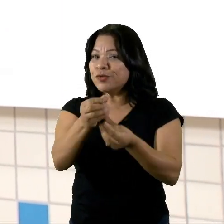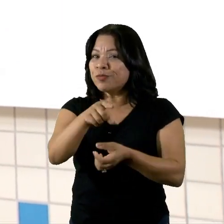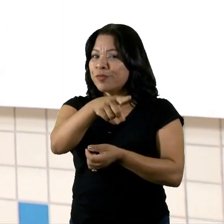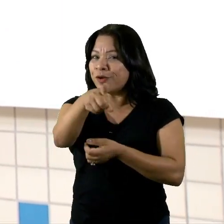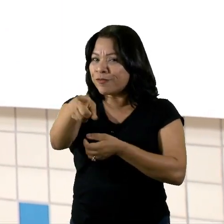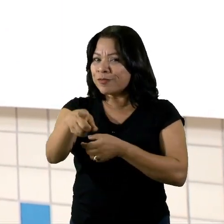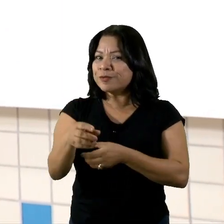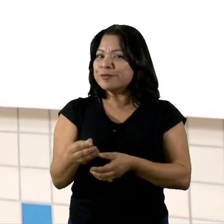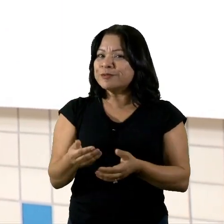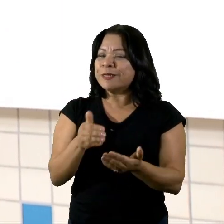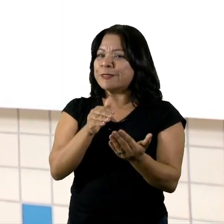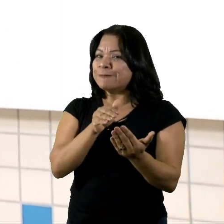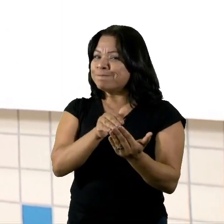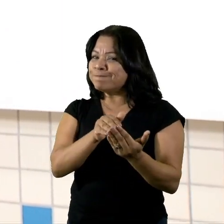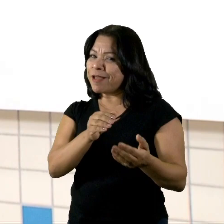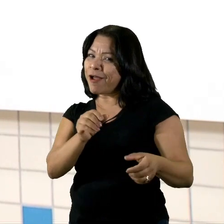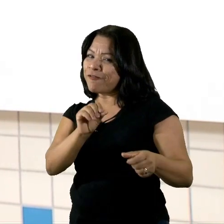fazer.